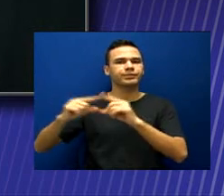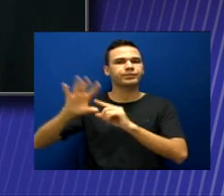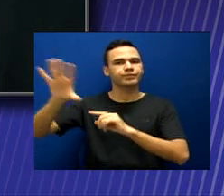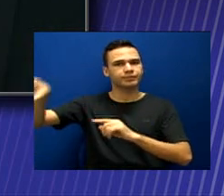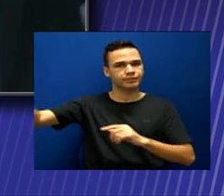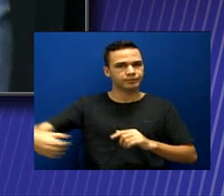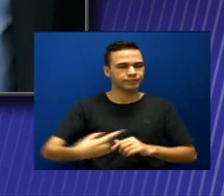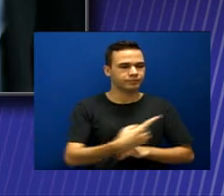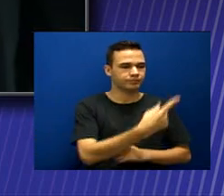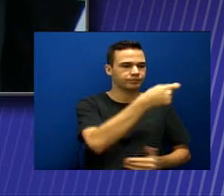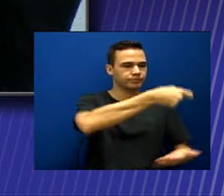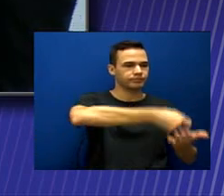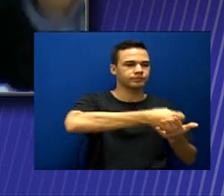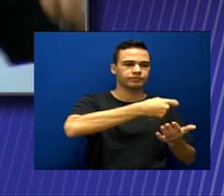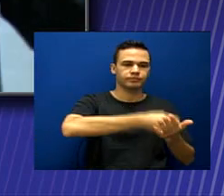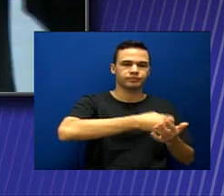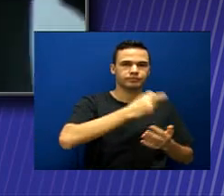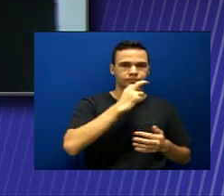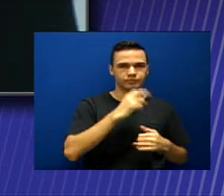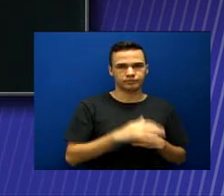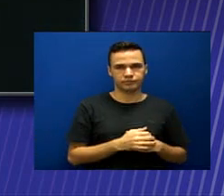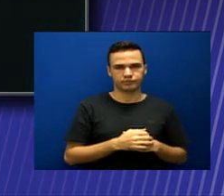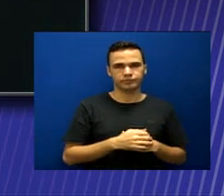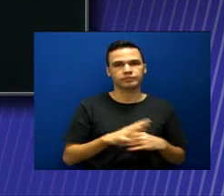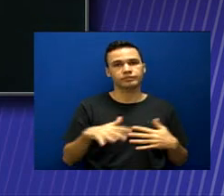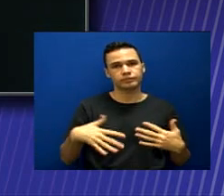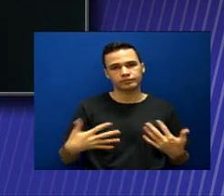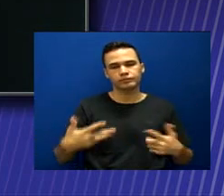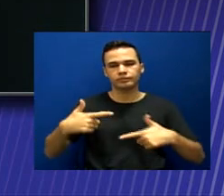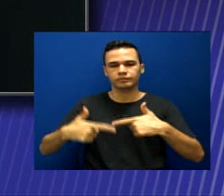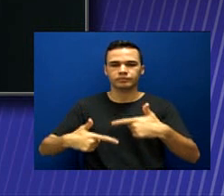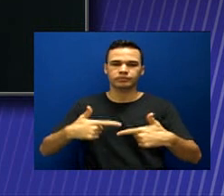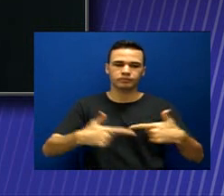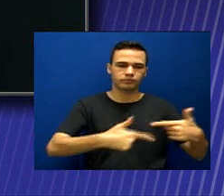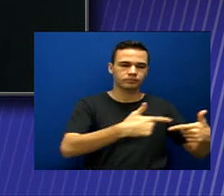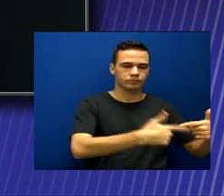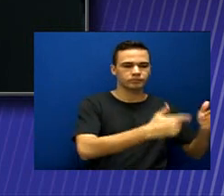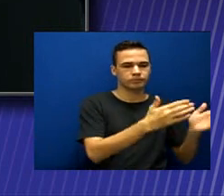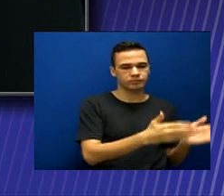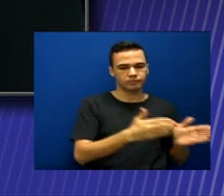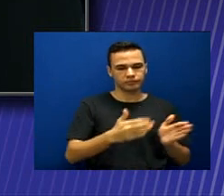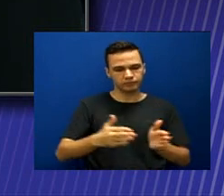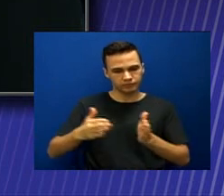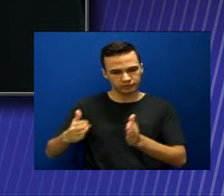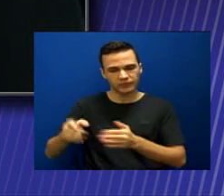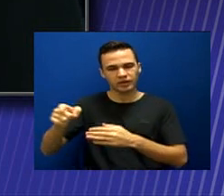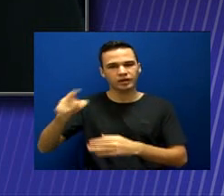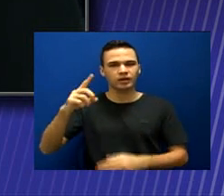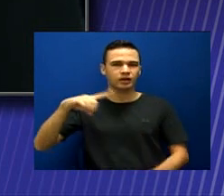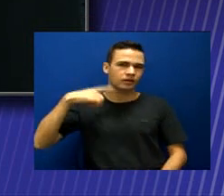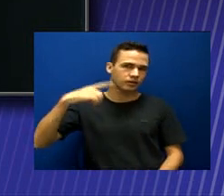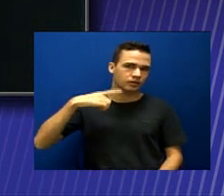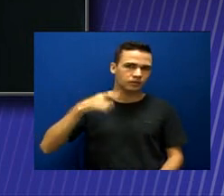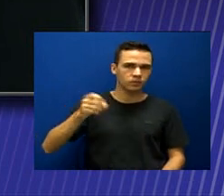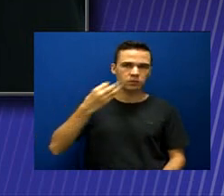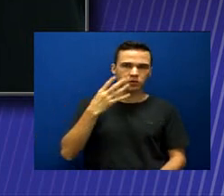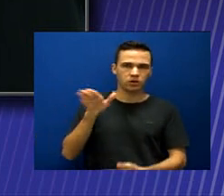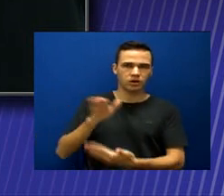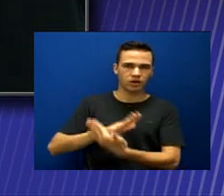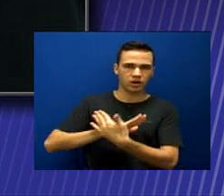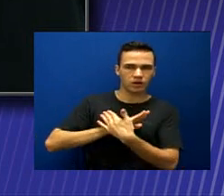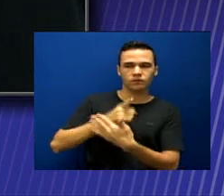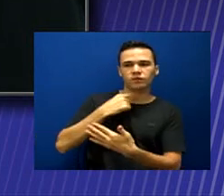É lá em Brasília. Então, um trabalho coordenado com bons deputados federais